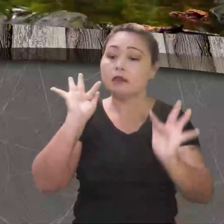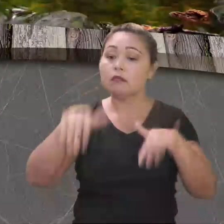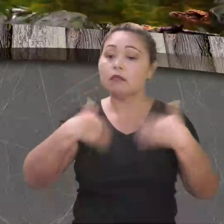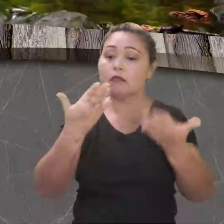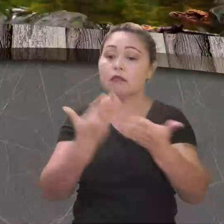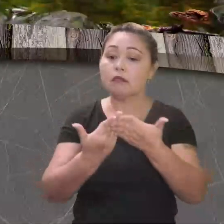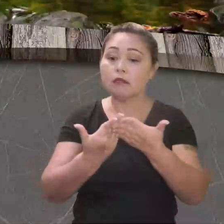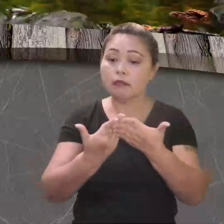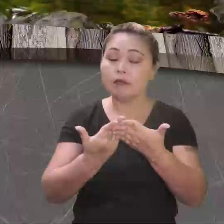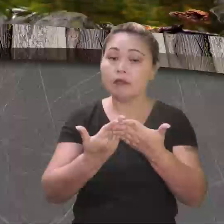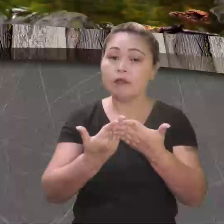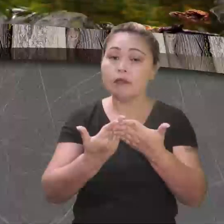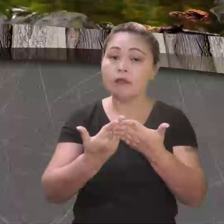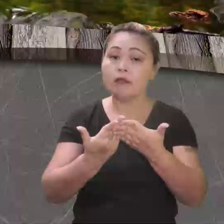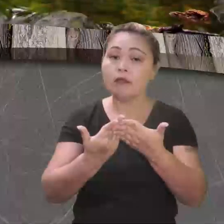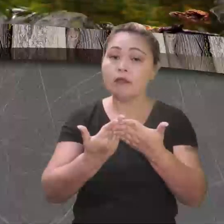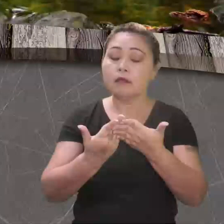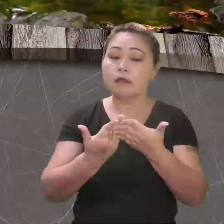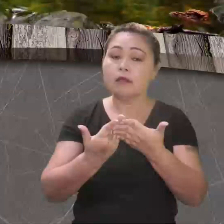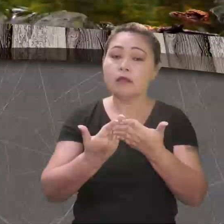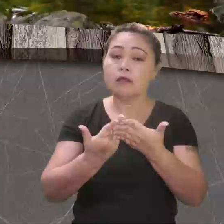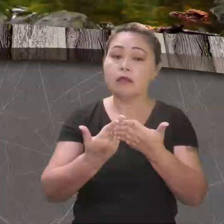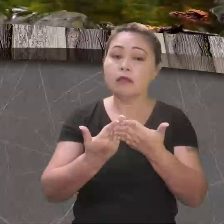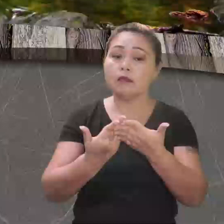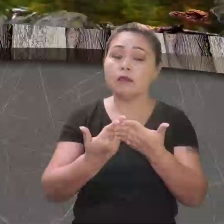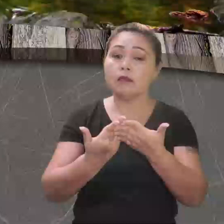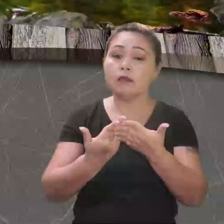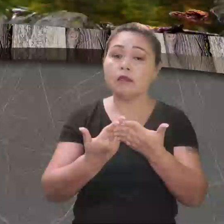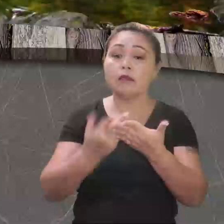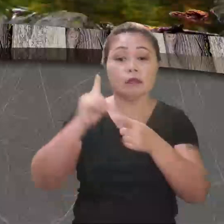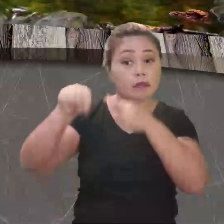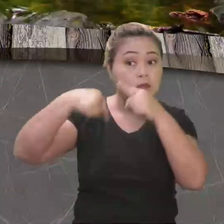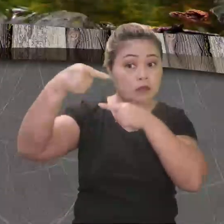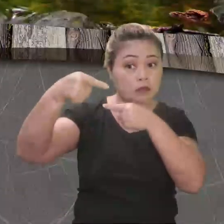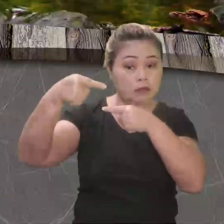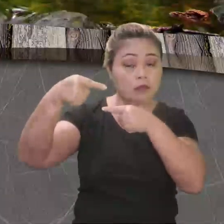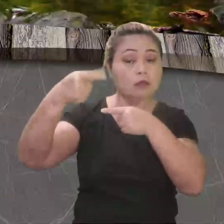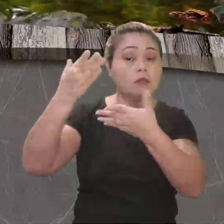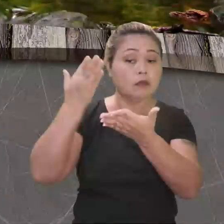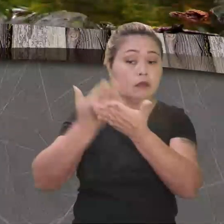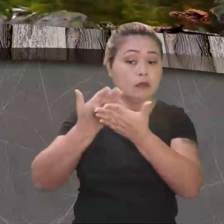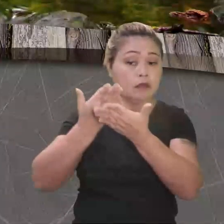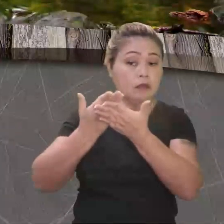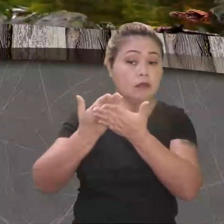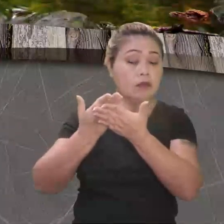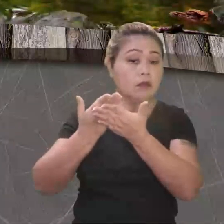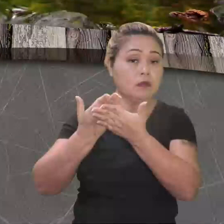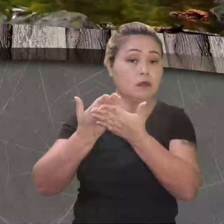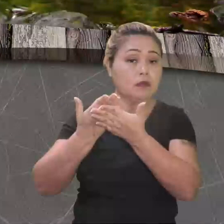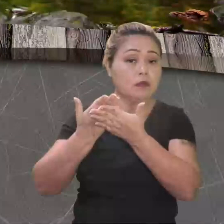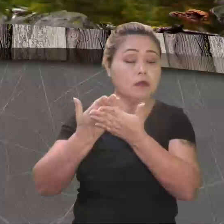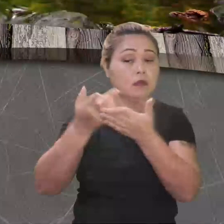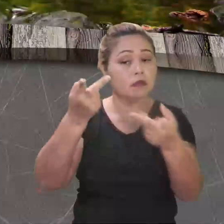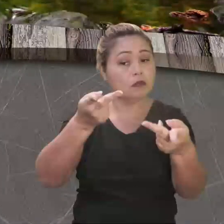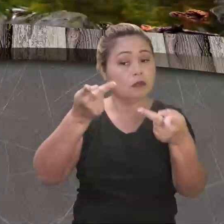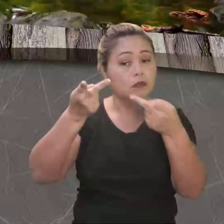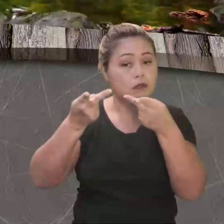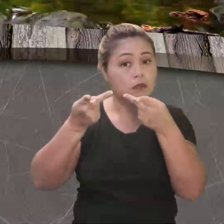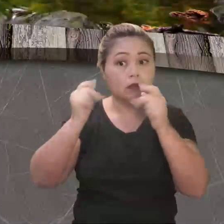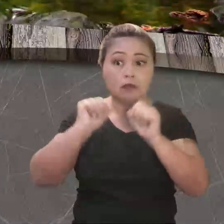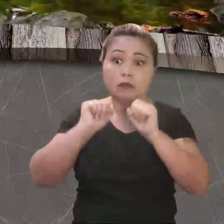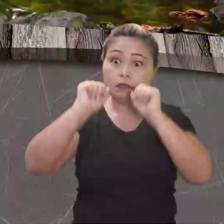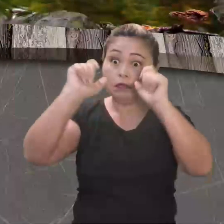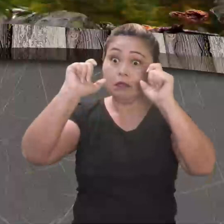dessa aula, tá bom? E a nossa próxima aula, eu te convido para ficar